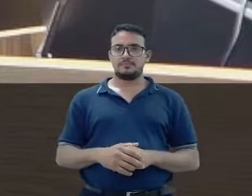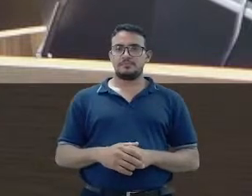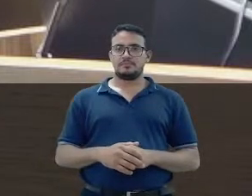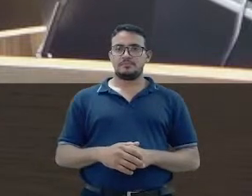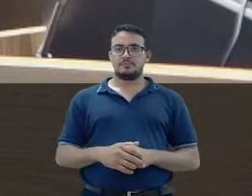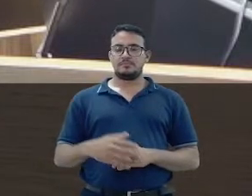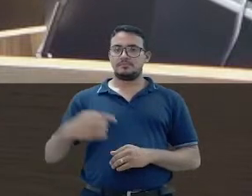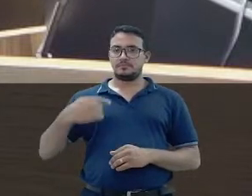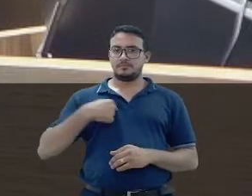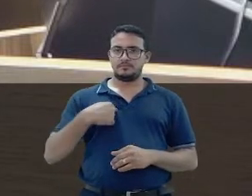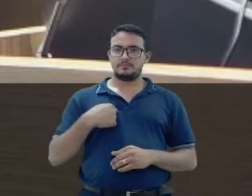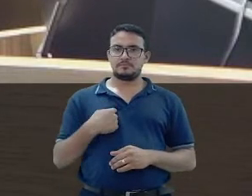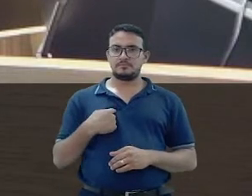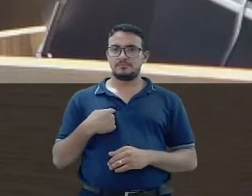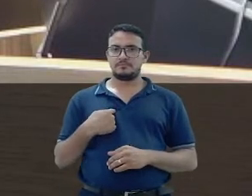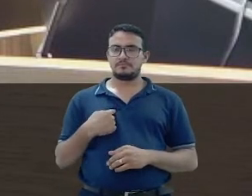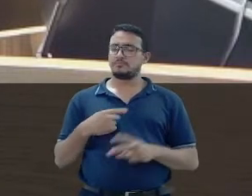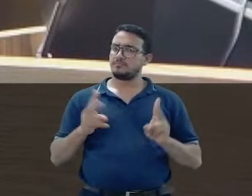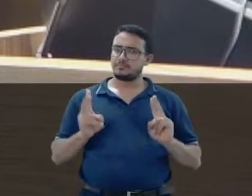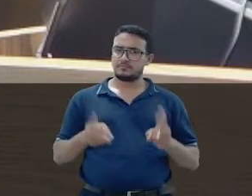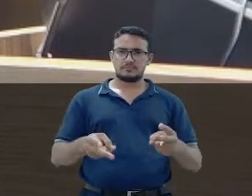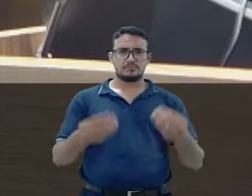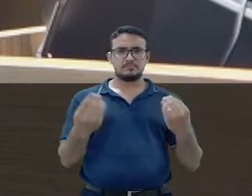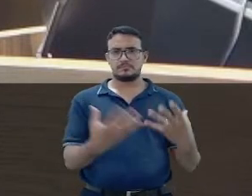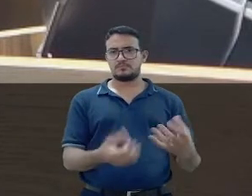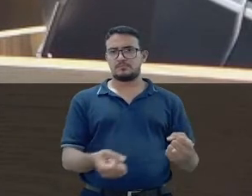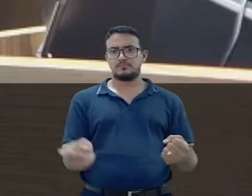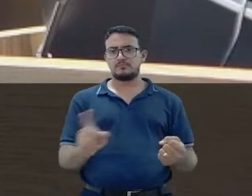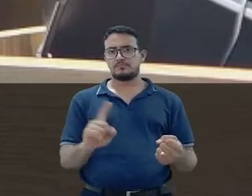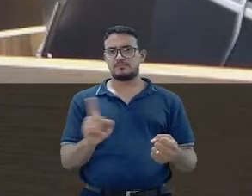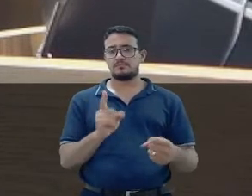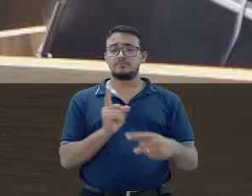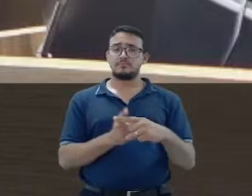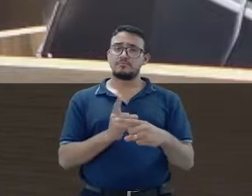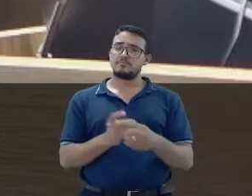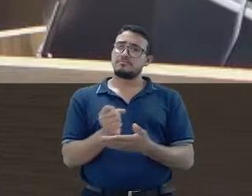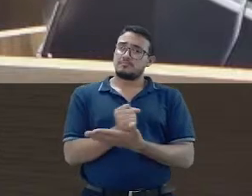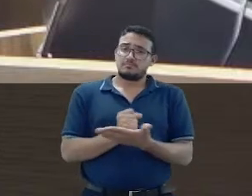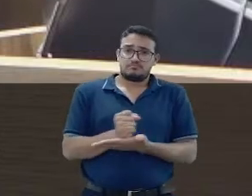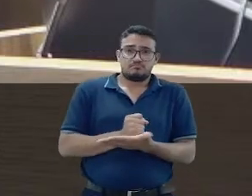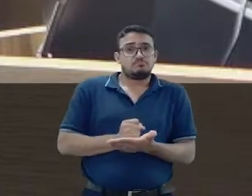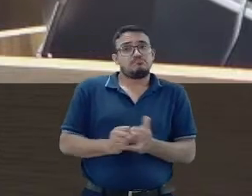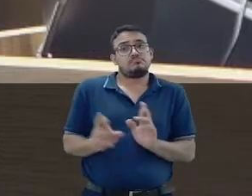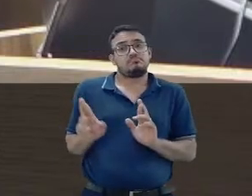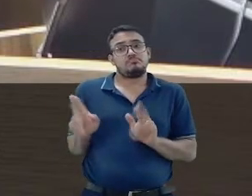Eu mantenho o indeferimento por fundamento diverso.